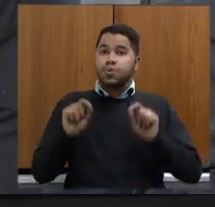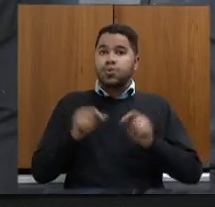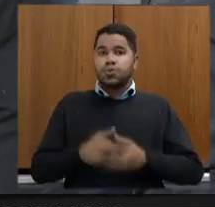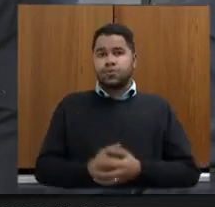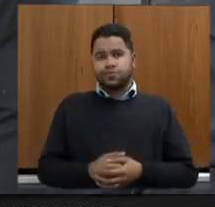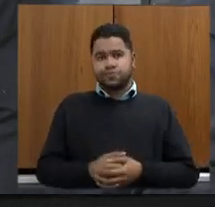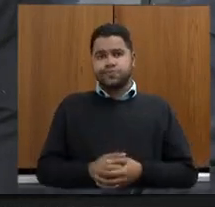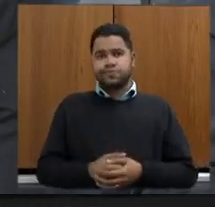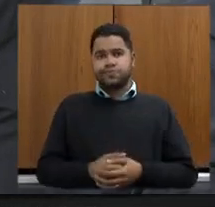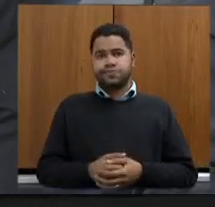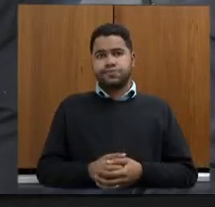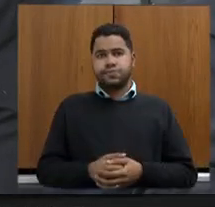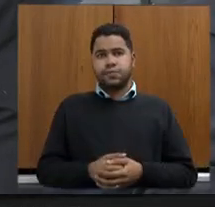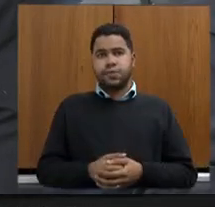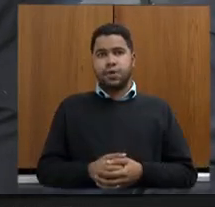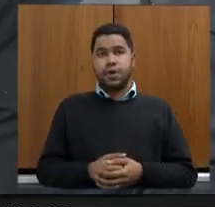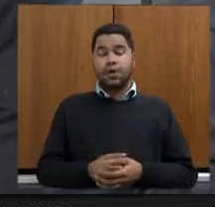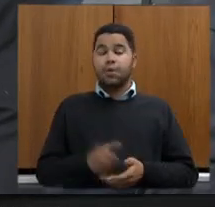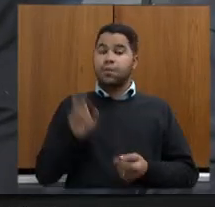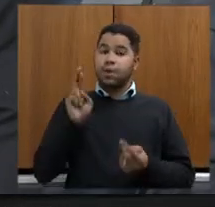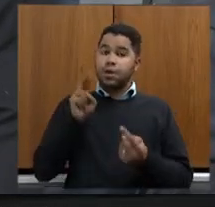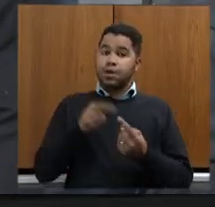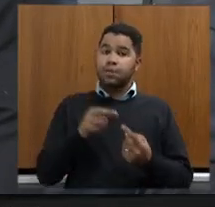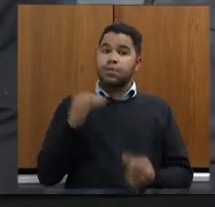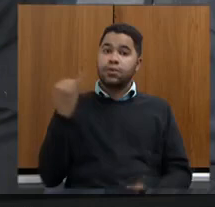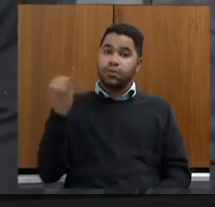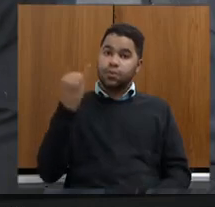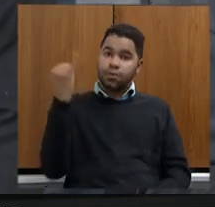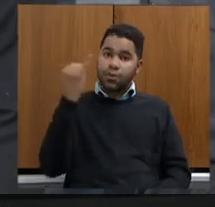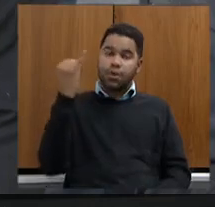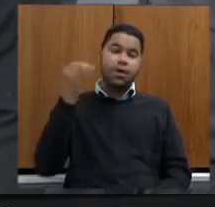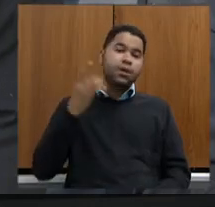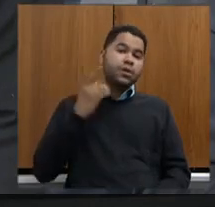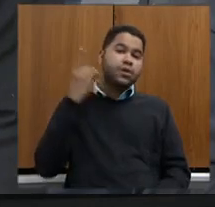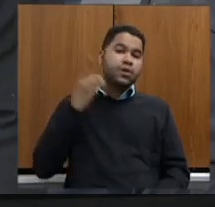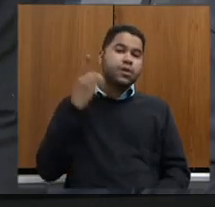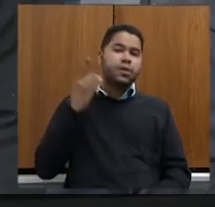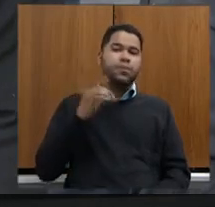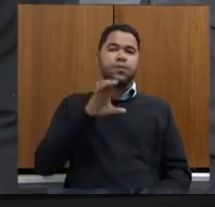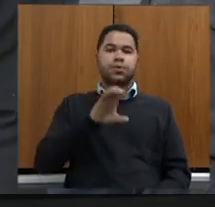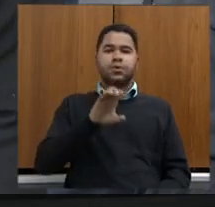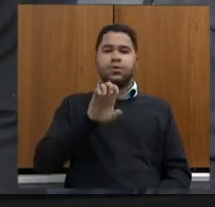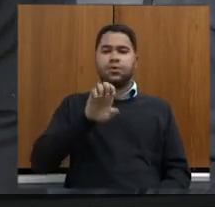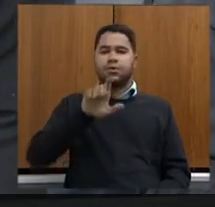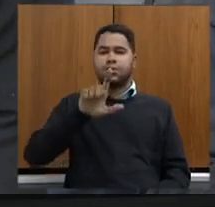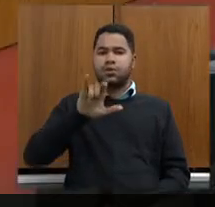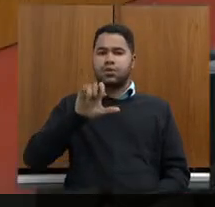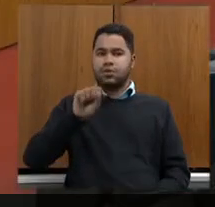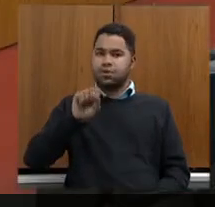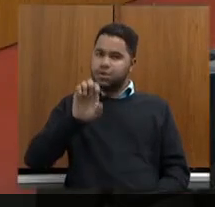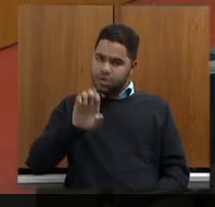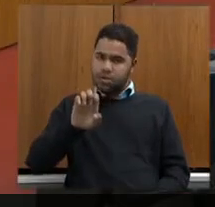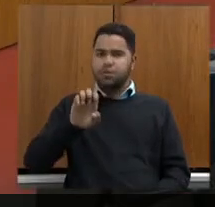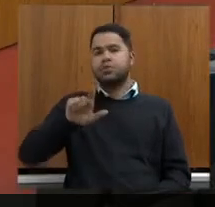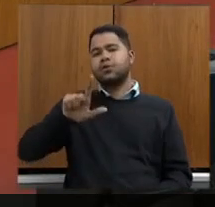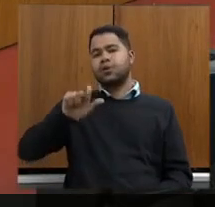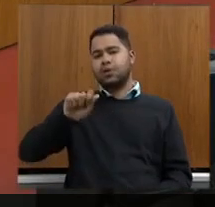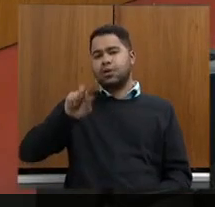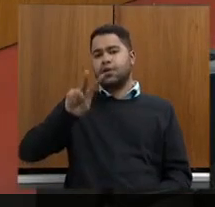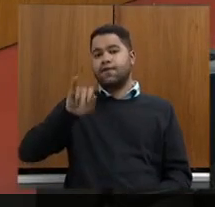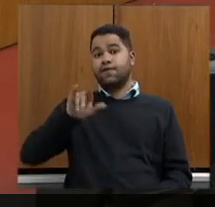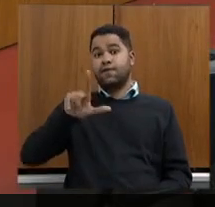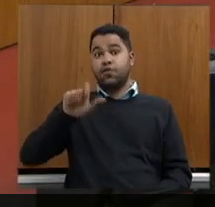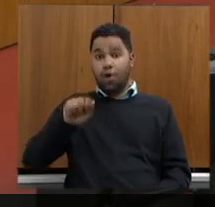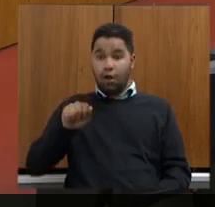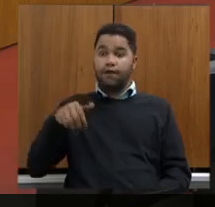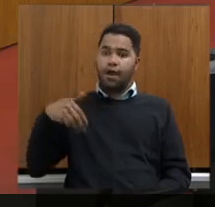é uma referência importante a deputada celise laviola que vem trabalhando muito em relação